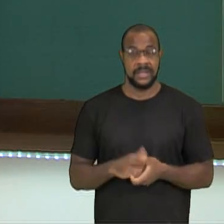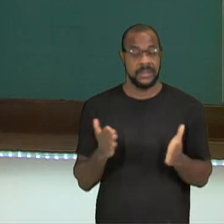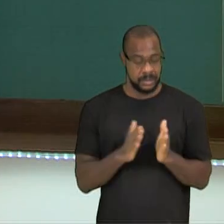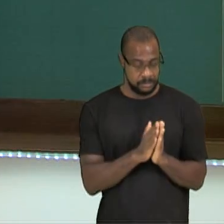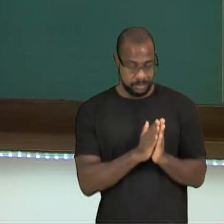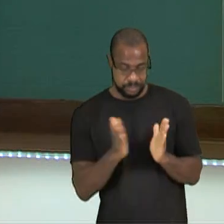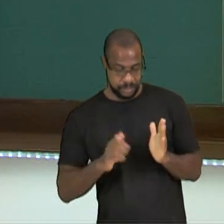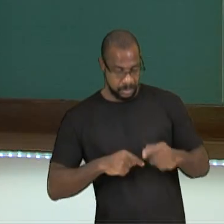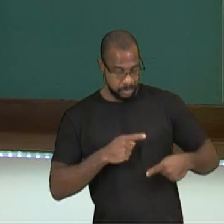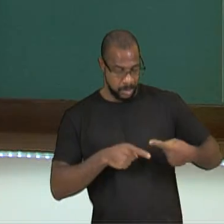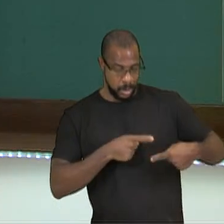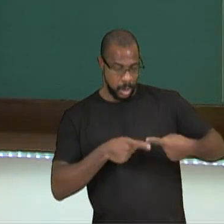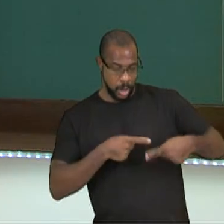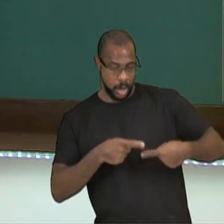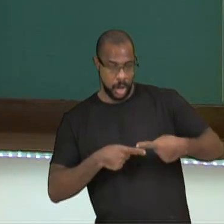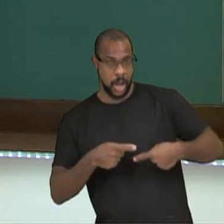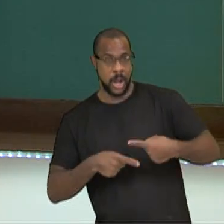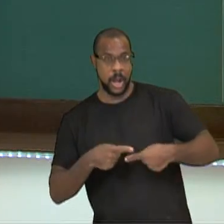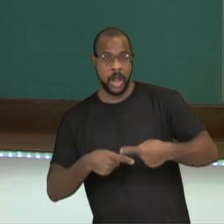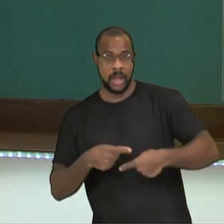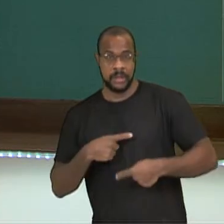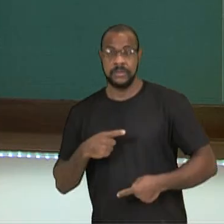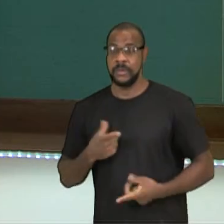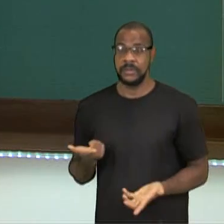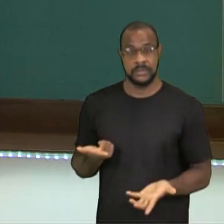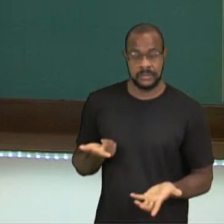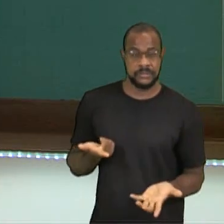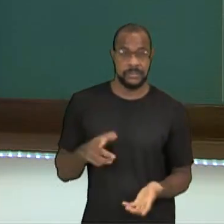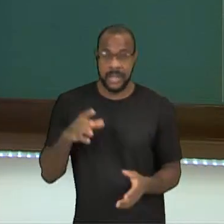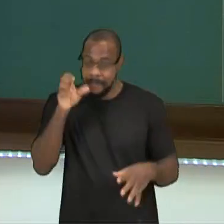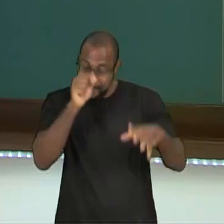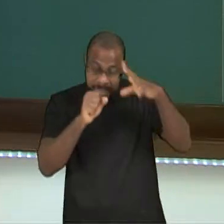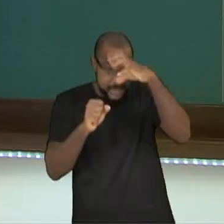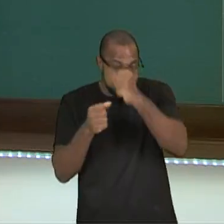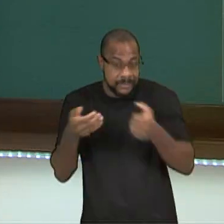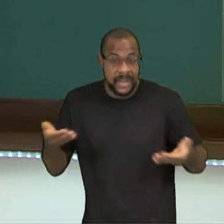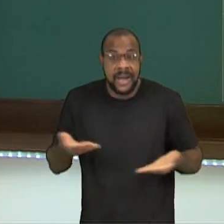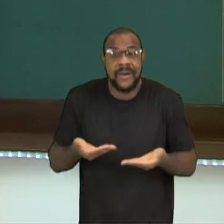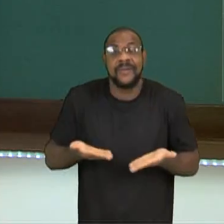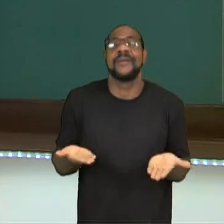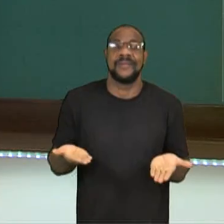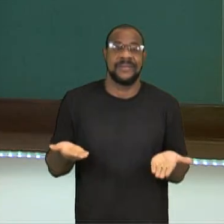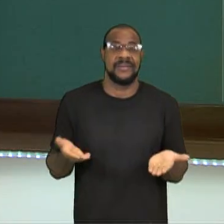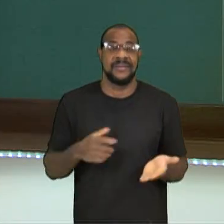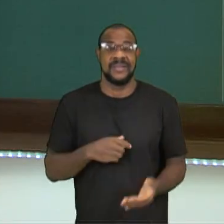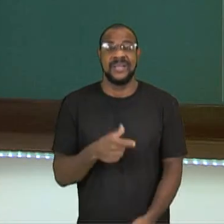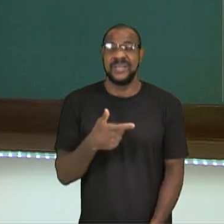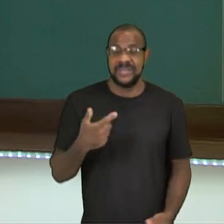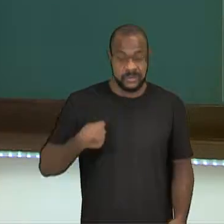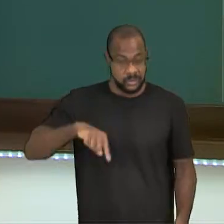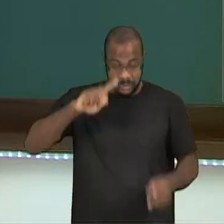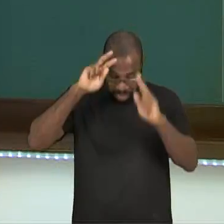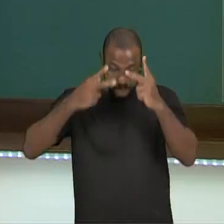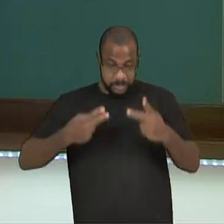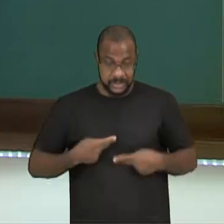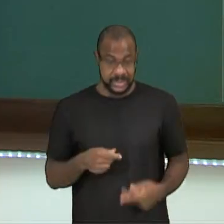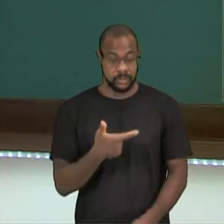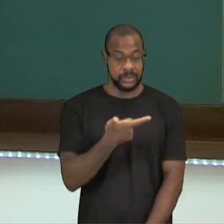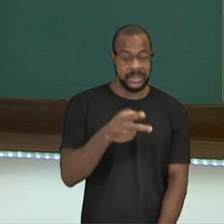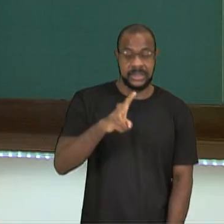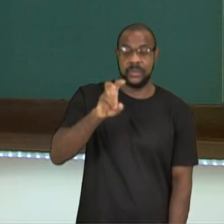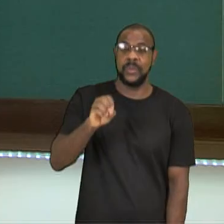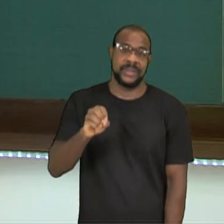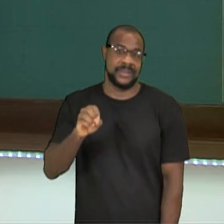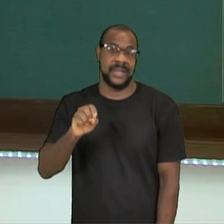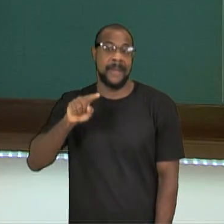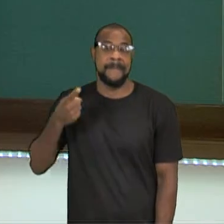evolutiva, nossa, nós ainda estamos né, engatinhando, né? Se pensarmos que nós só temos 250 mil anos atrás. Falamos de 3